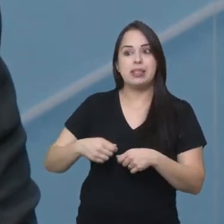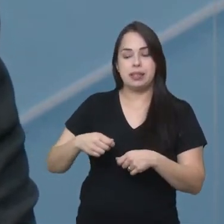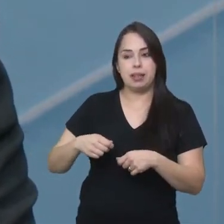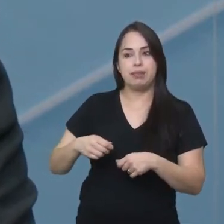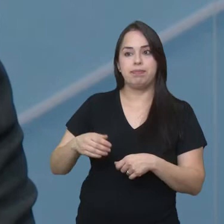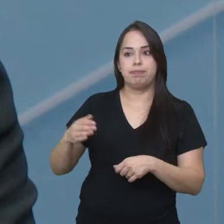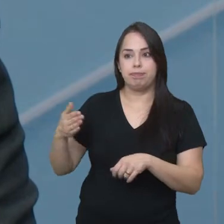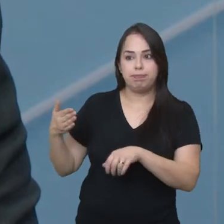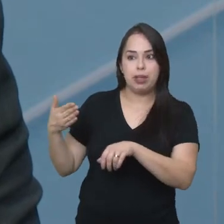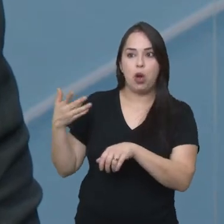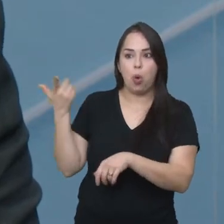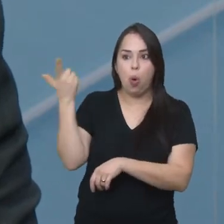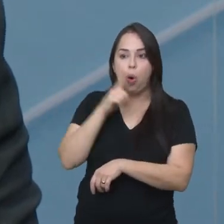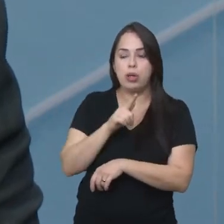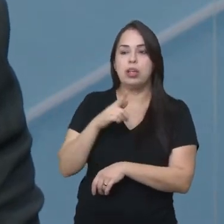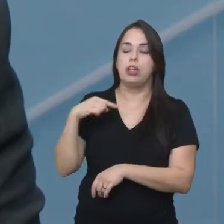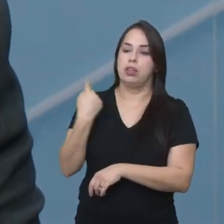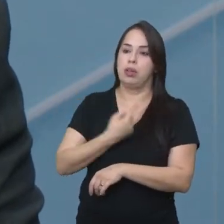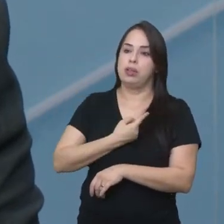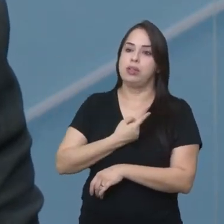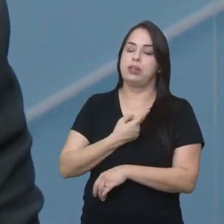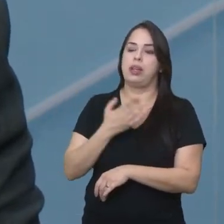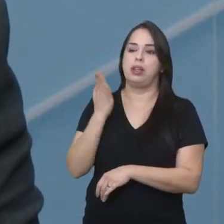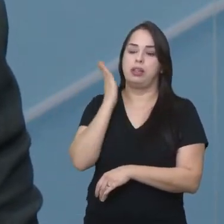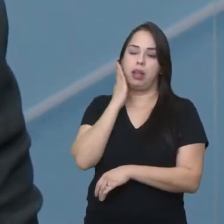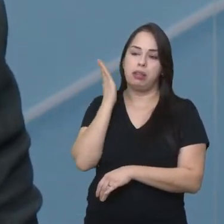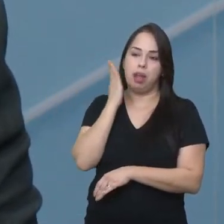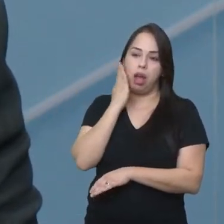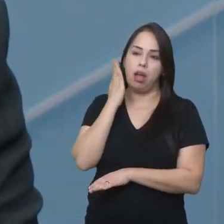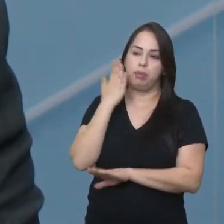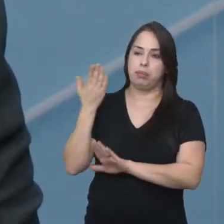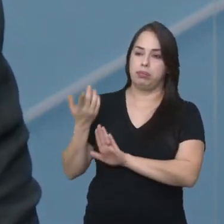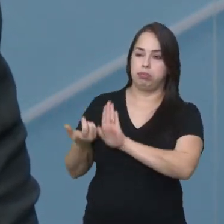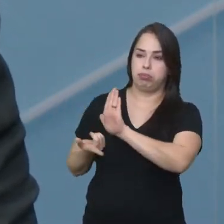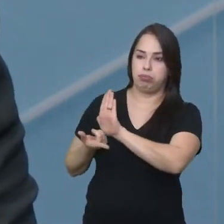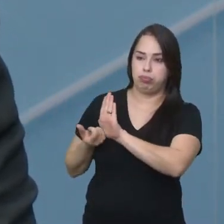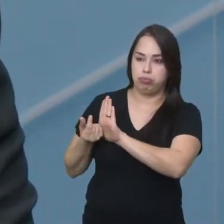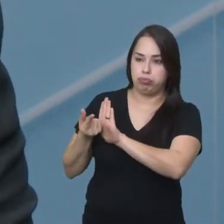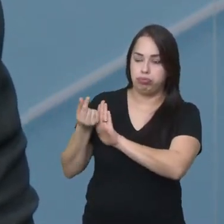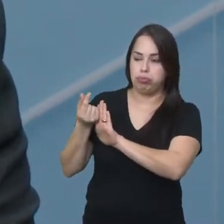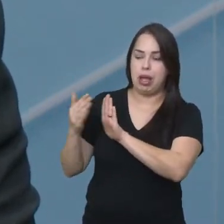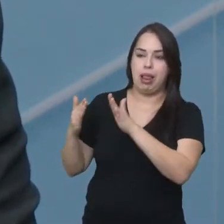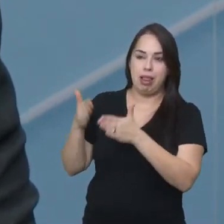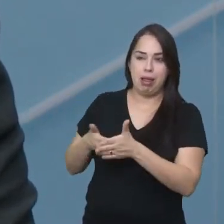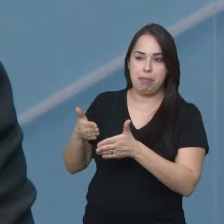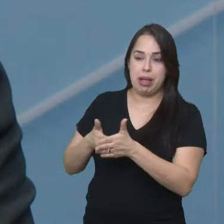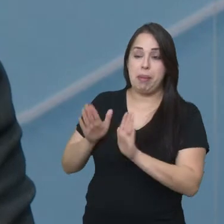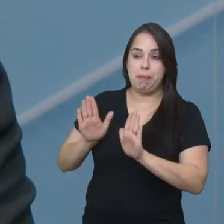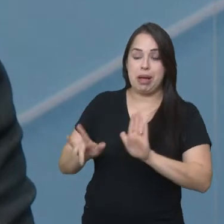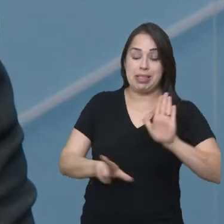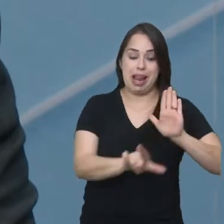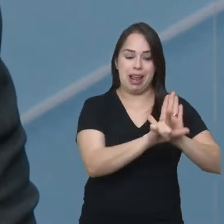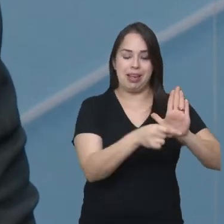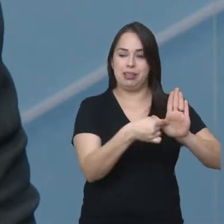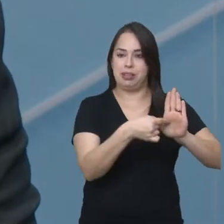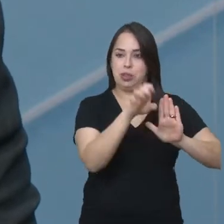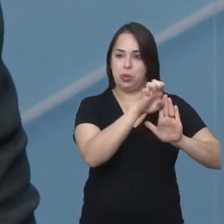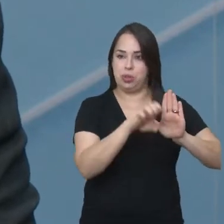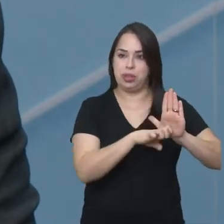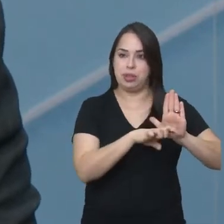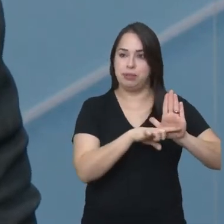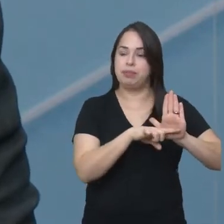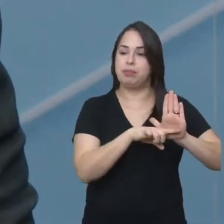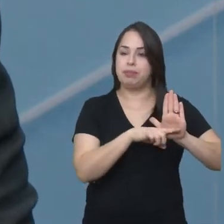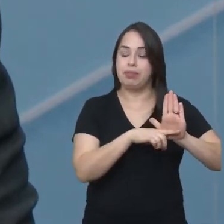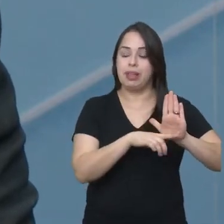A gente entende as limitações do orçamento, né? Mas a própria lei, o Estatuto da Criança e do Adolescente, diz